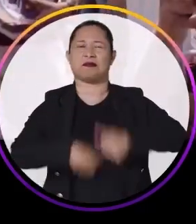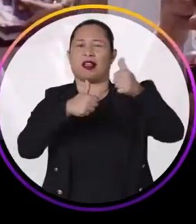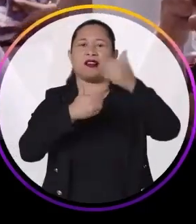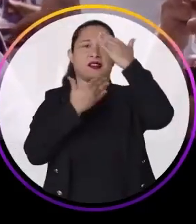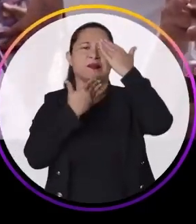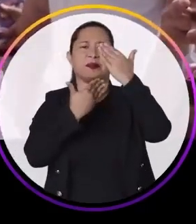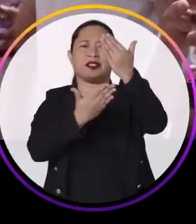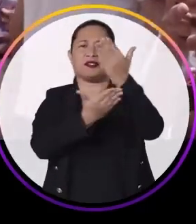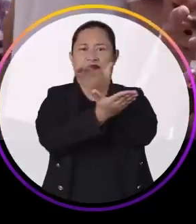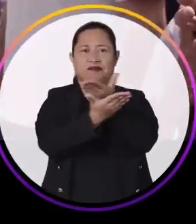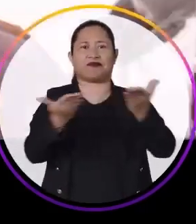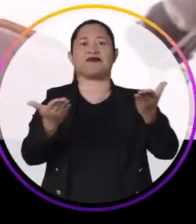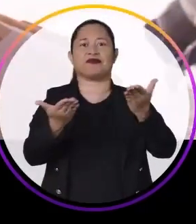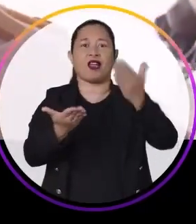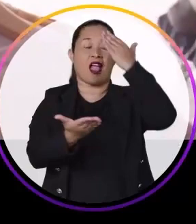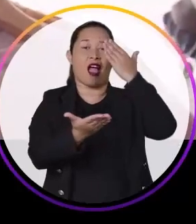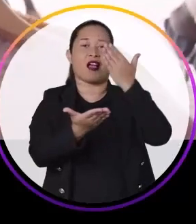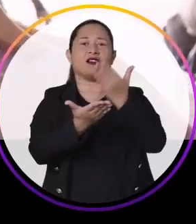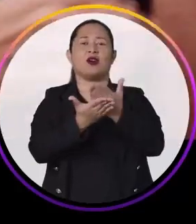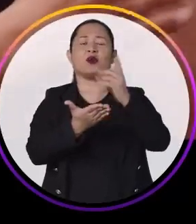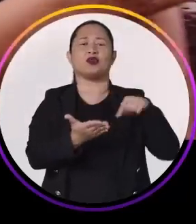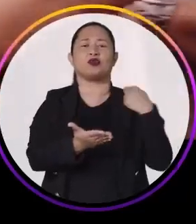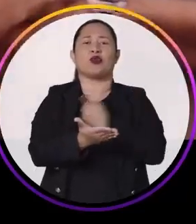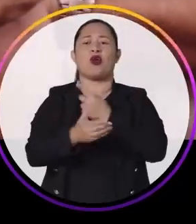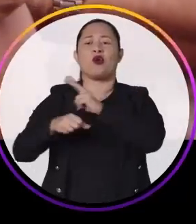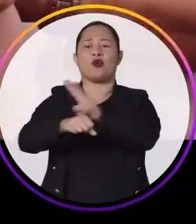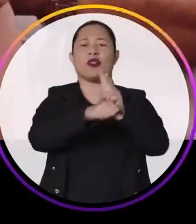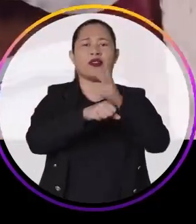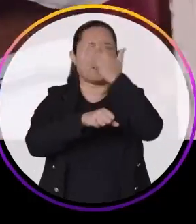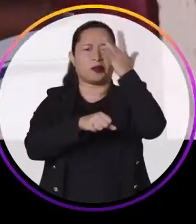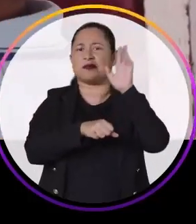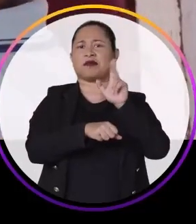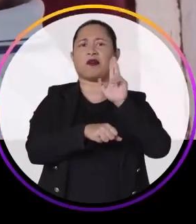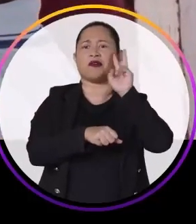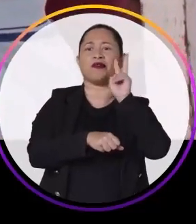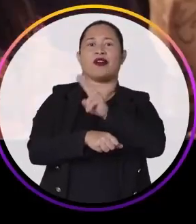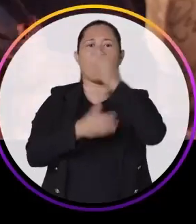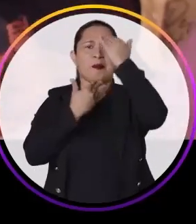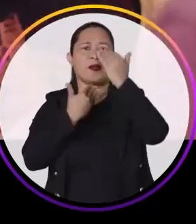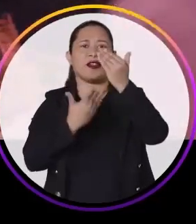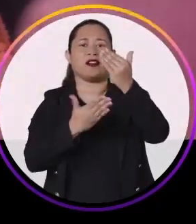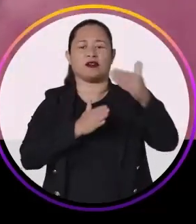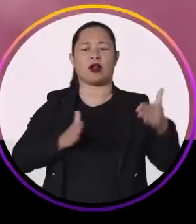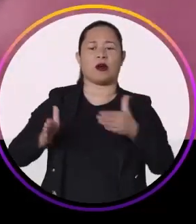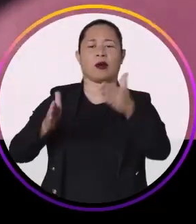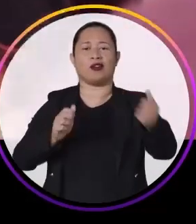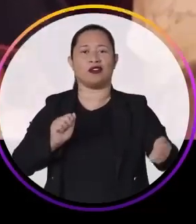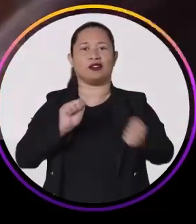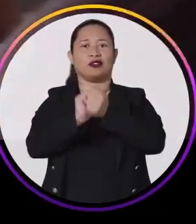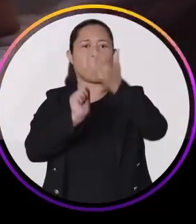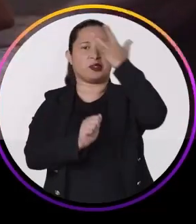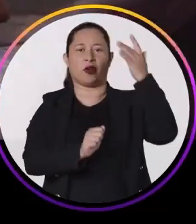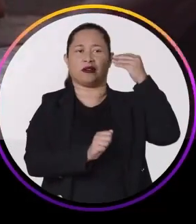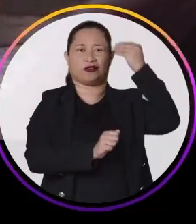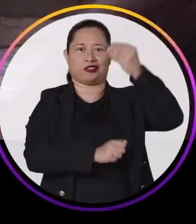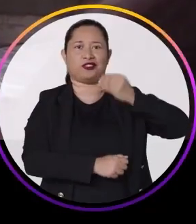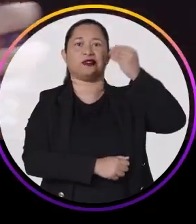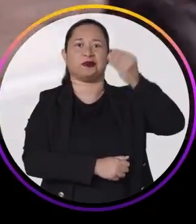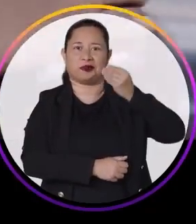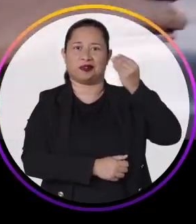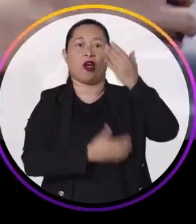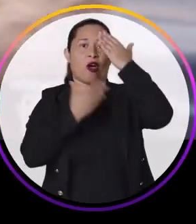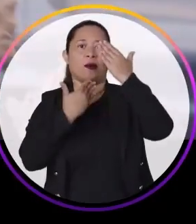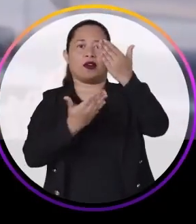melhor. Obrigado a você que acredita que temos que cuidar dos invisíveis. Obrigado por caminhar com quem tem